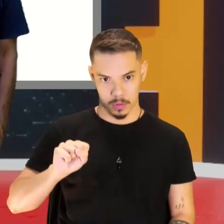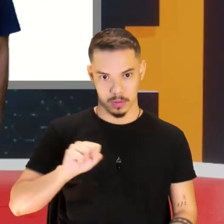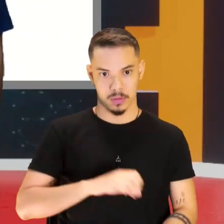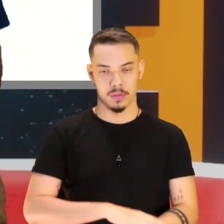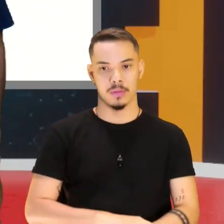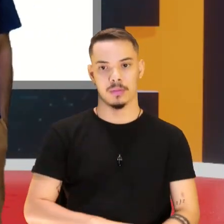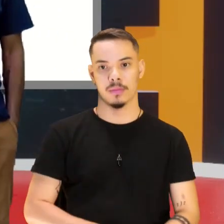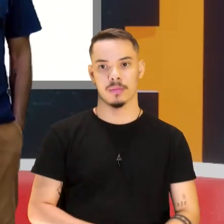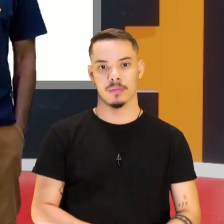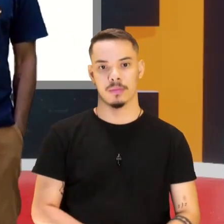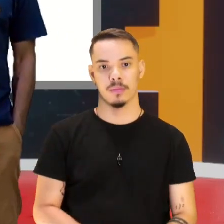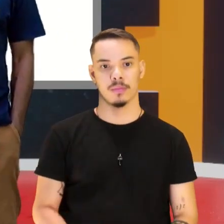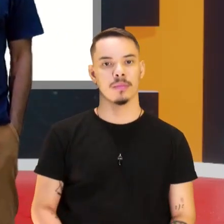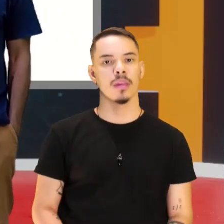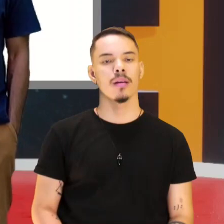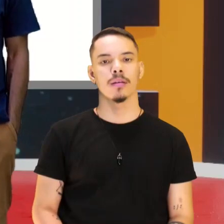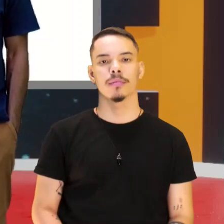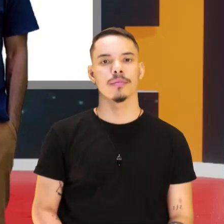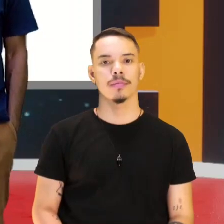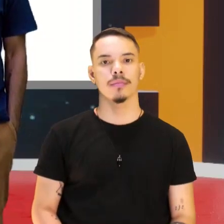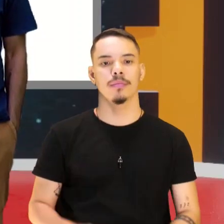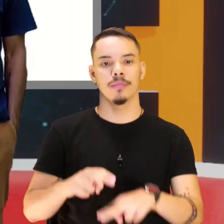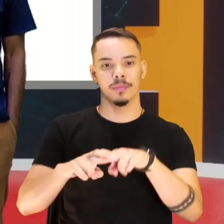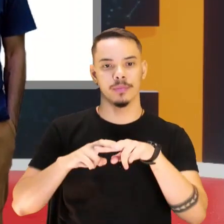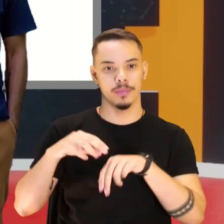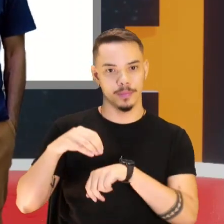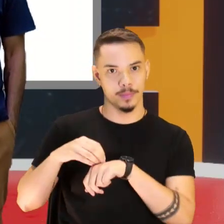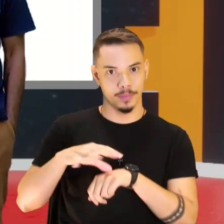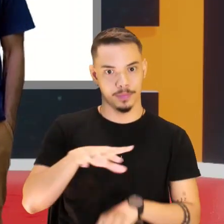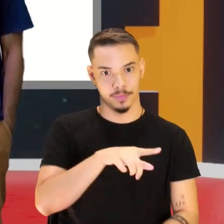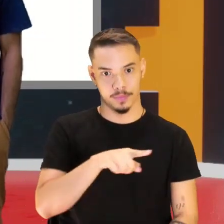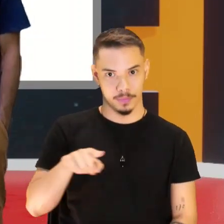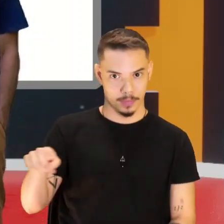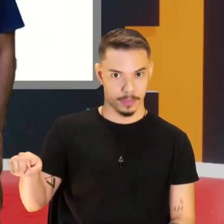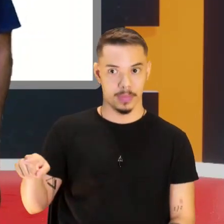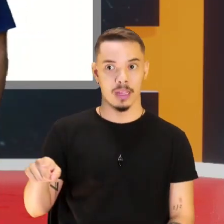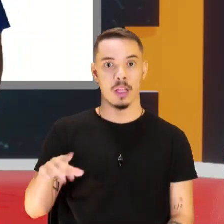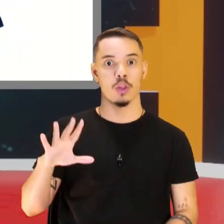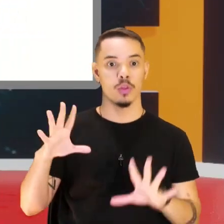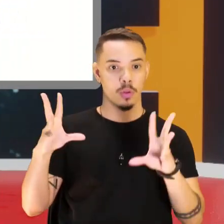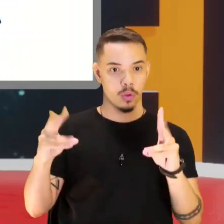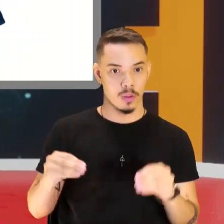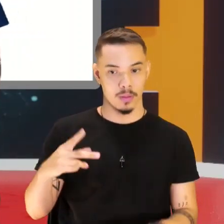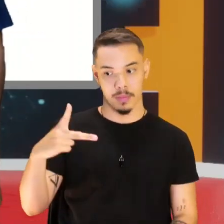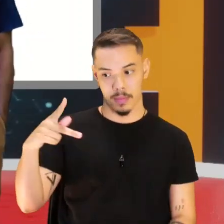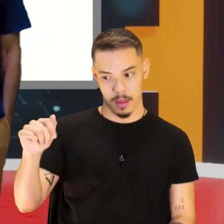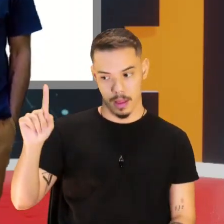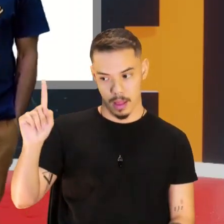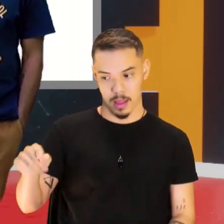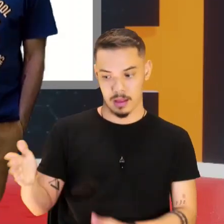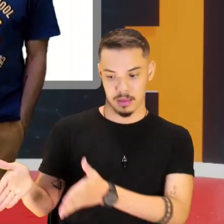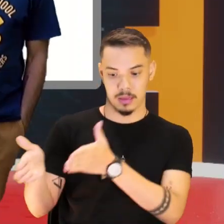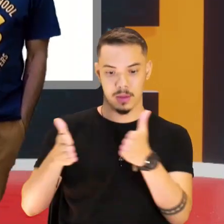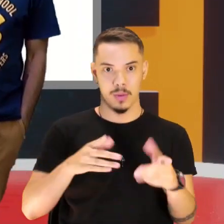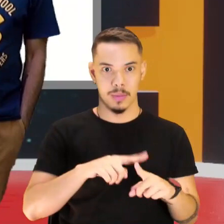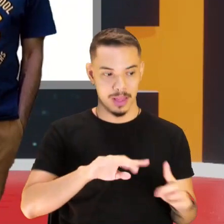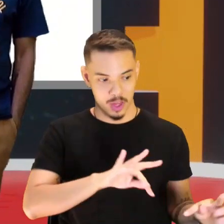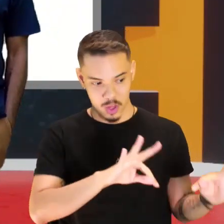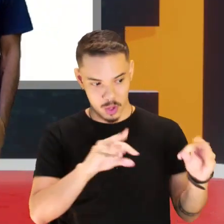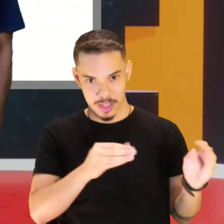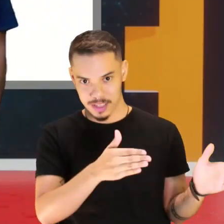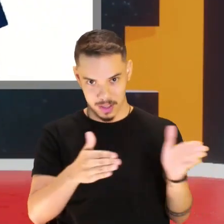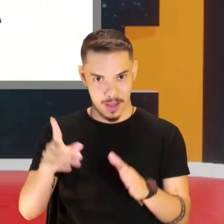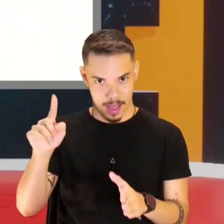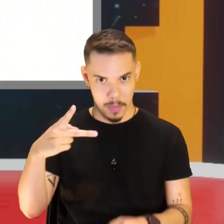que seguisse dessa forma. Então fica a dica aí para vocês. Quiser anotar, toda PA é uma sequência, mas nem toda sequência